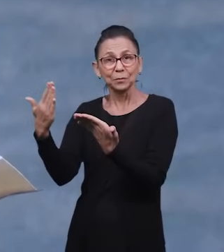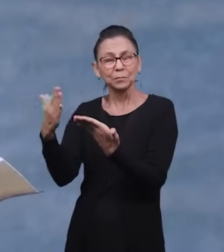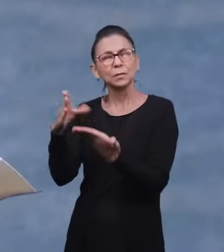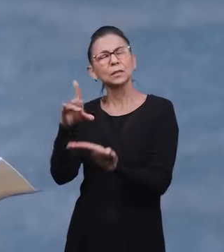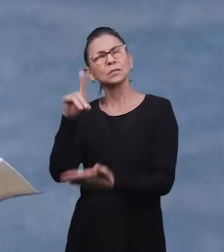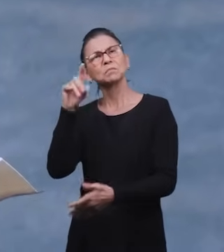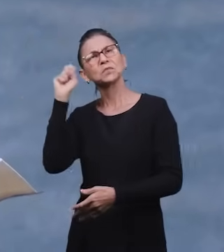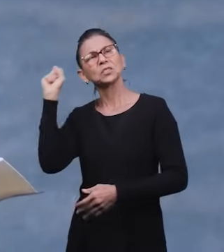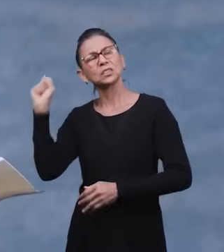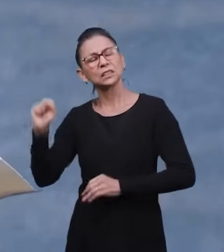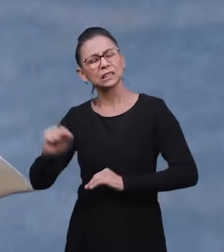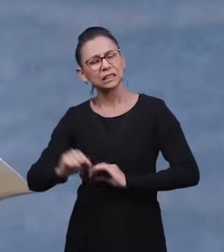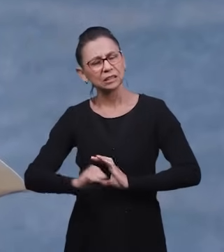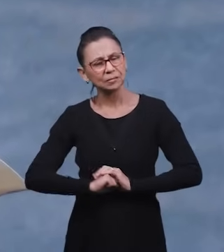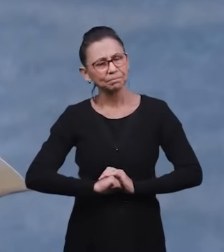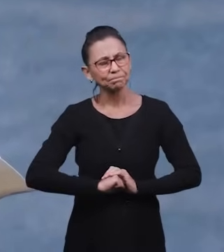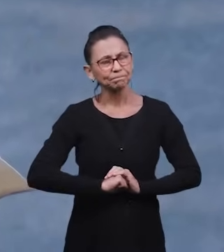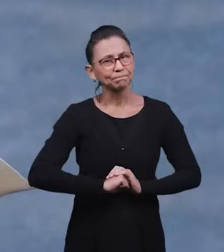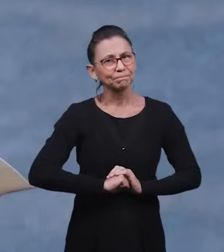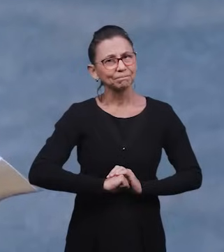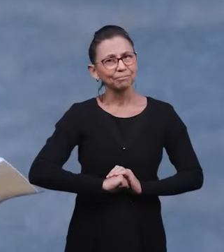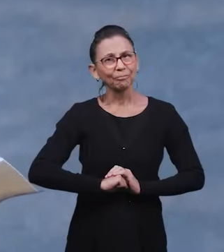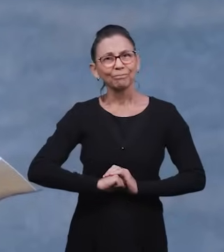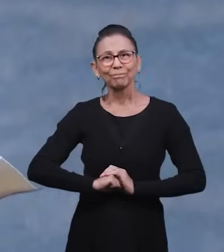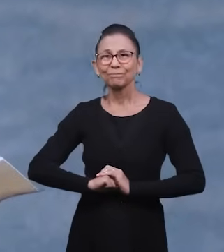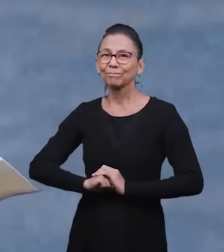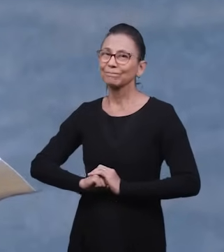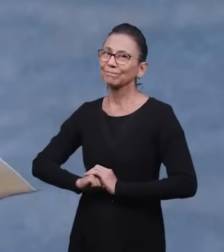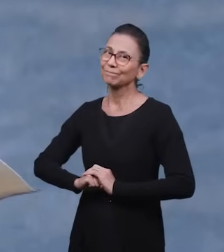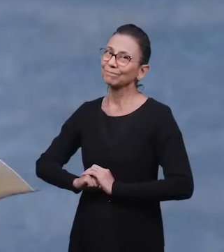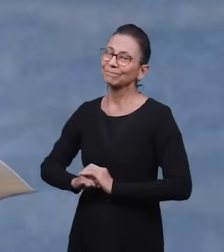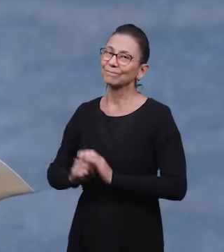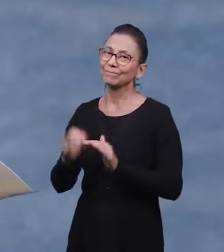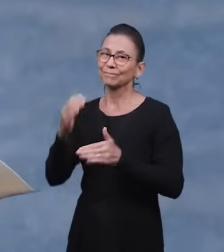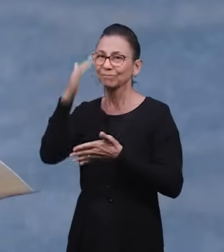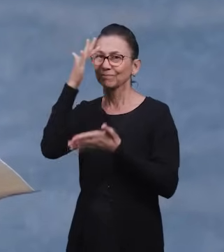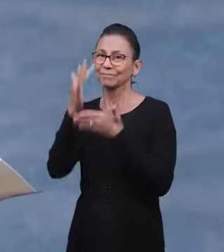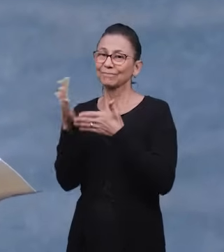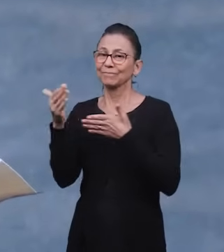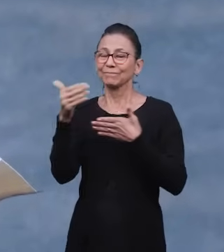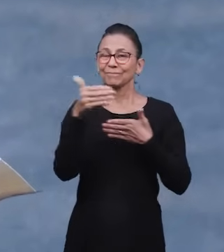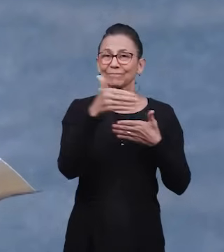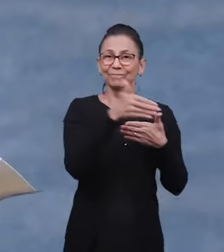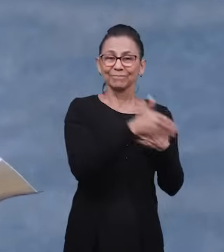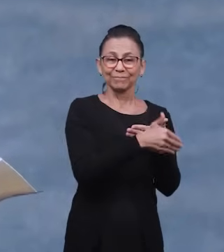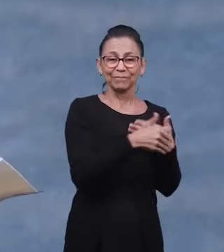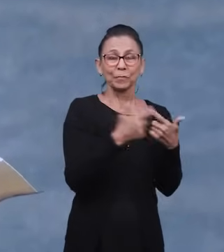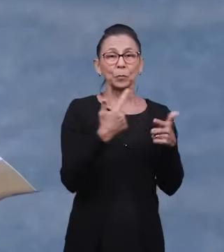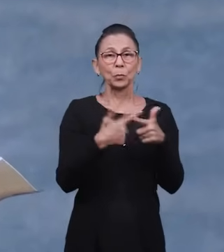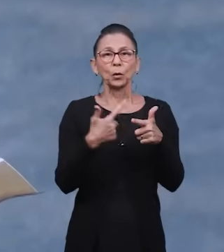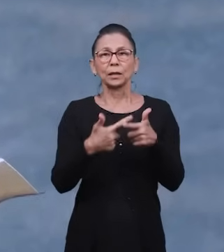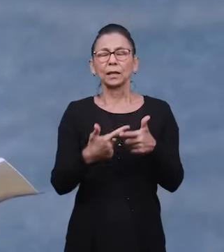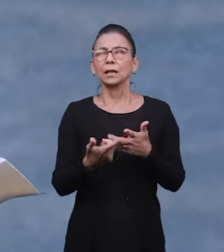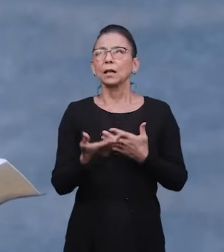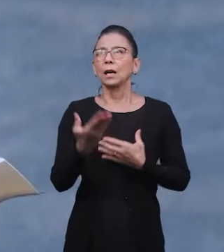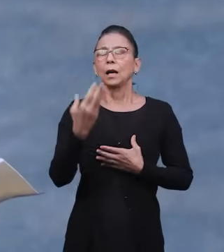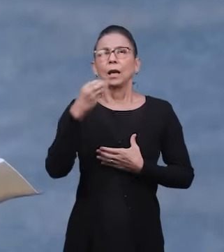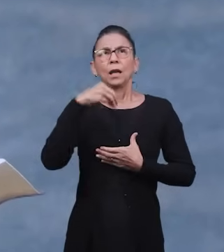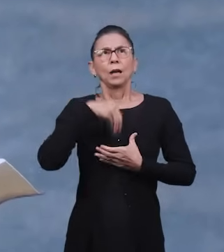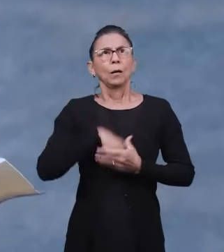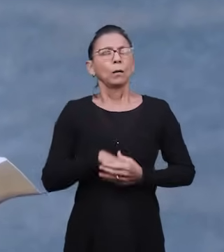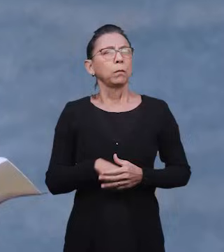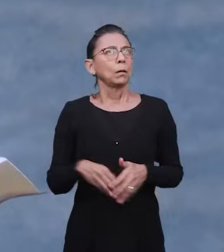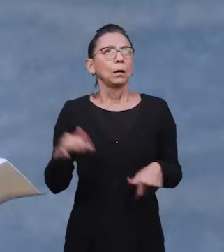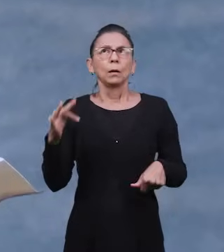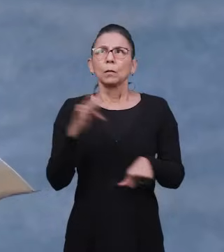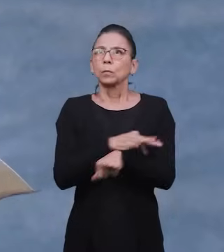um dia ele trocou o amor do Senhor pelo amor a ele mesmo. Ele diz, não, eu